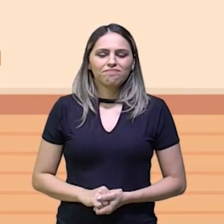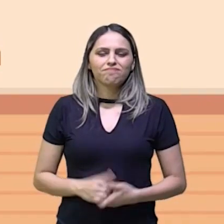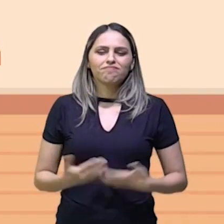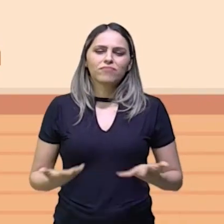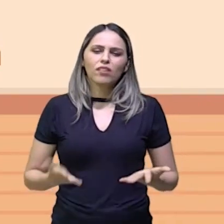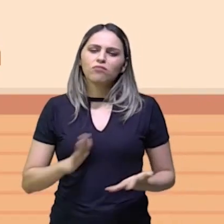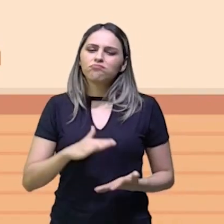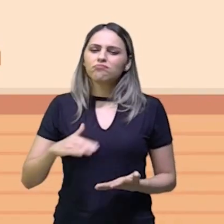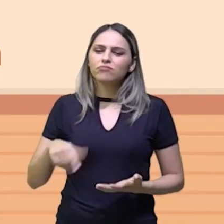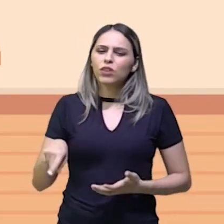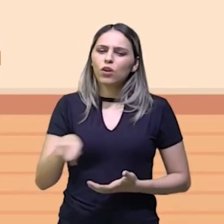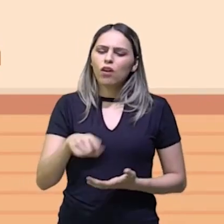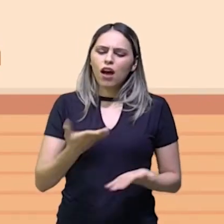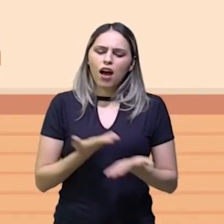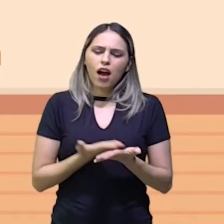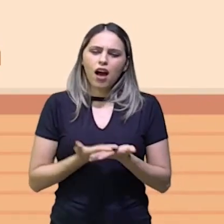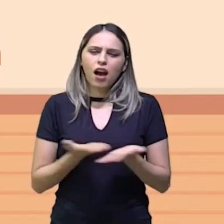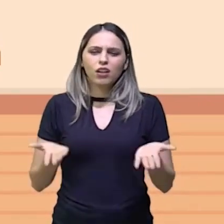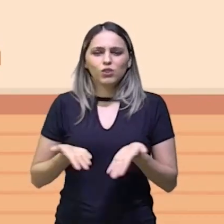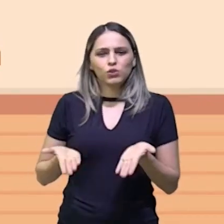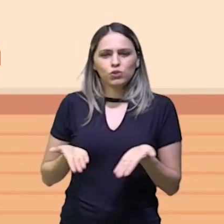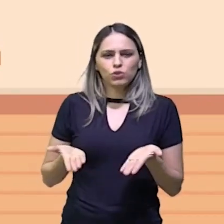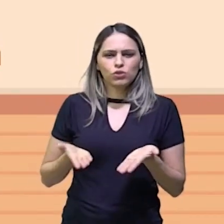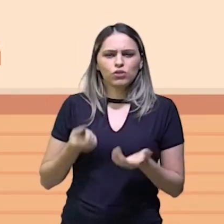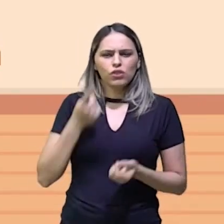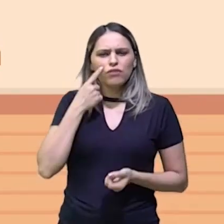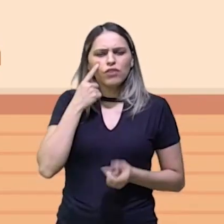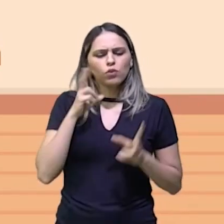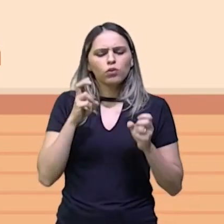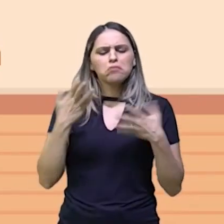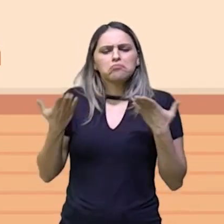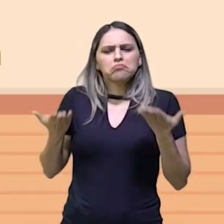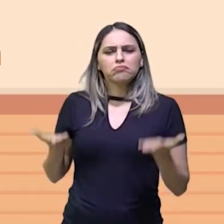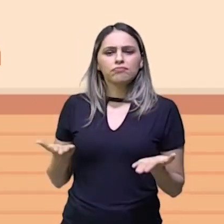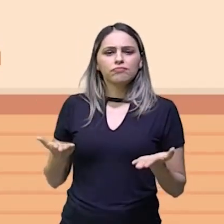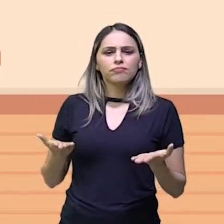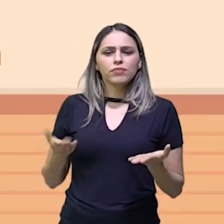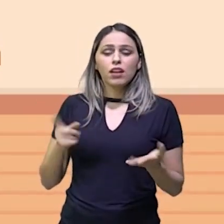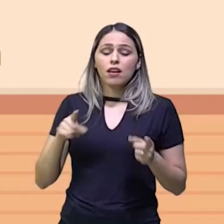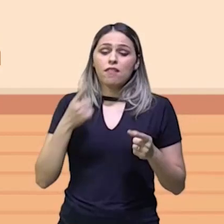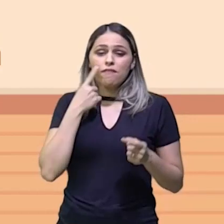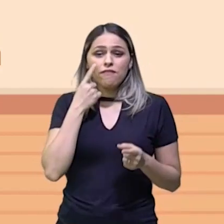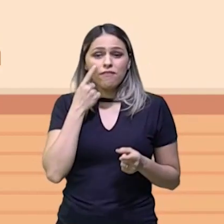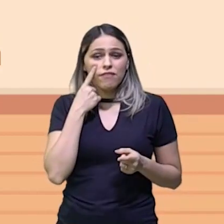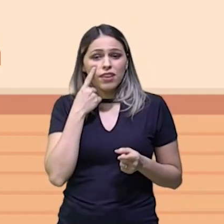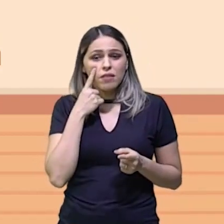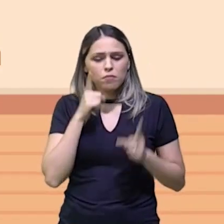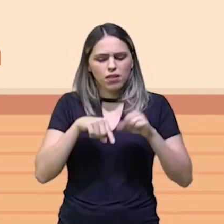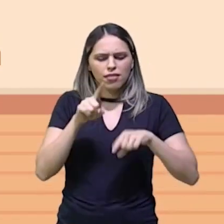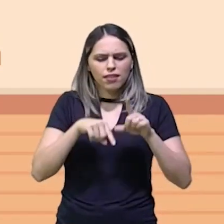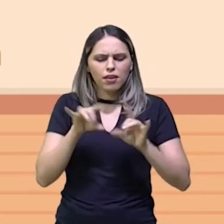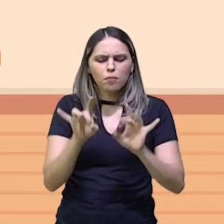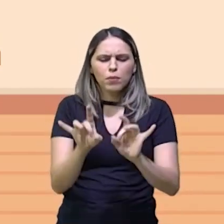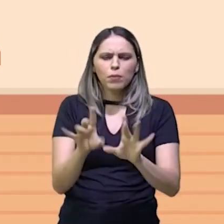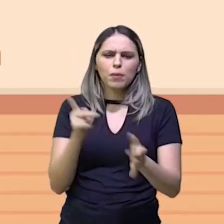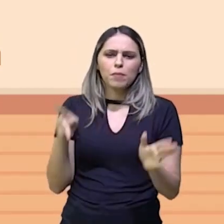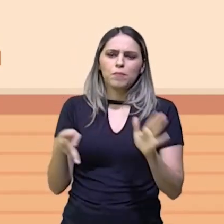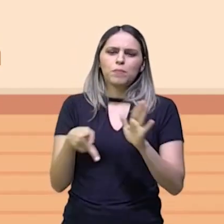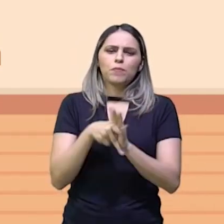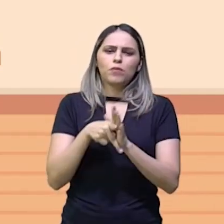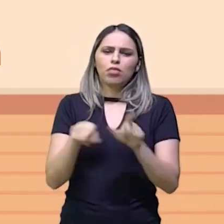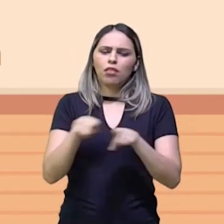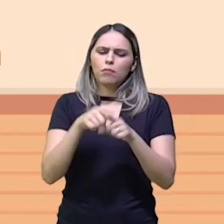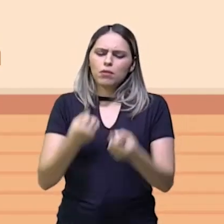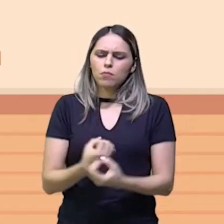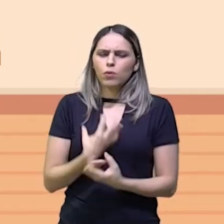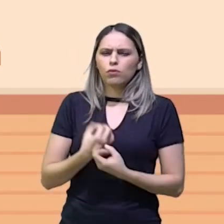Crianças, na nossa aula de hoje, o que que nós vimos? Nós vimos embalagens de produtos, nós vimos um poema e nós